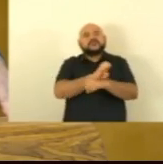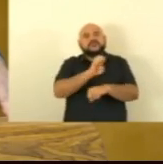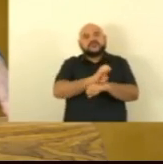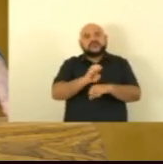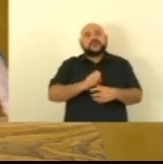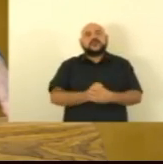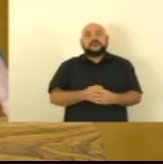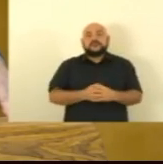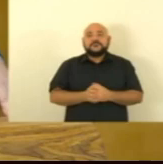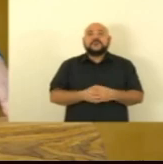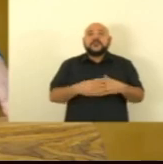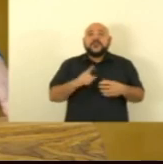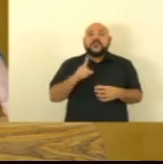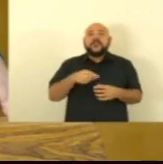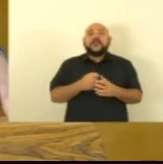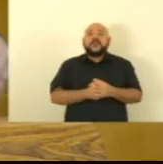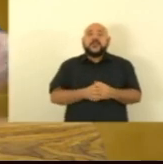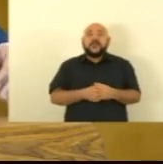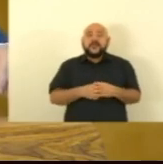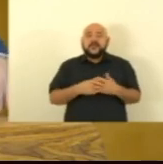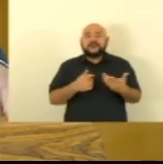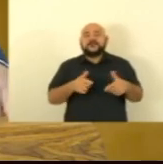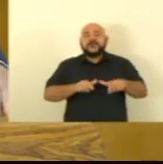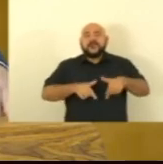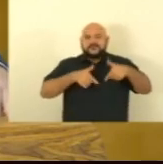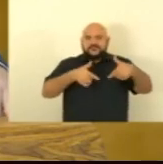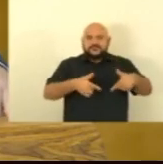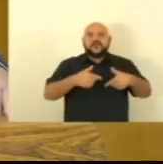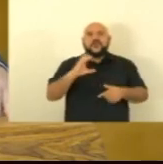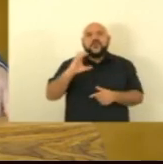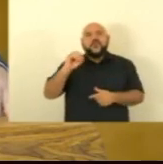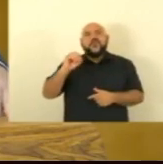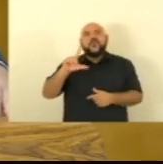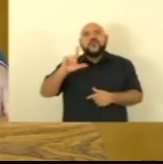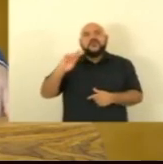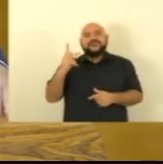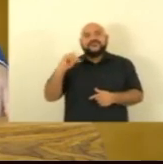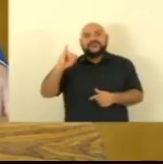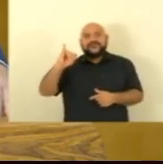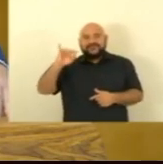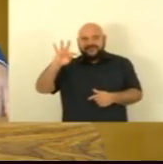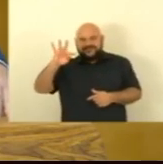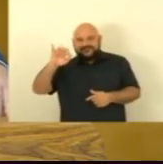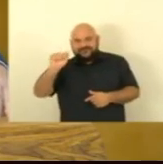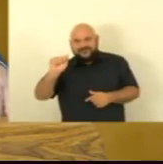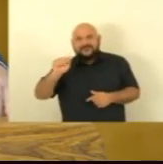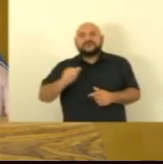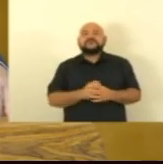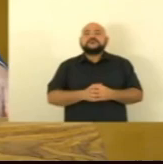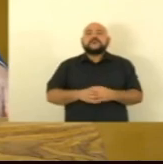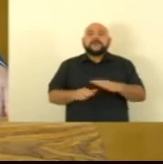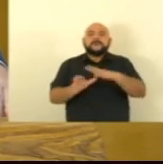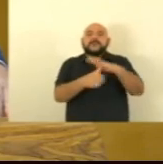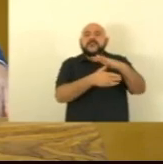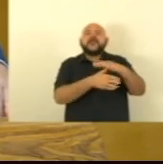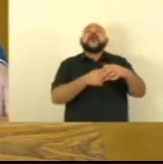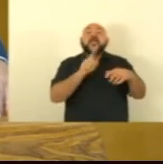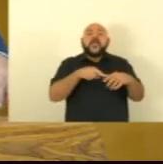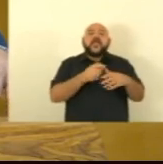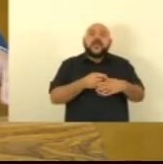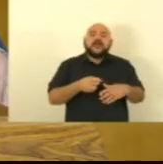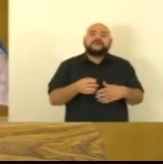operação colheita, uma vez que agora, em abril, nós temos o início da colheita de café no Estado do Espírito Santo